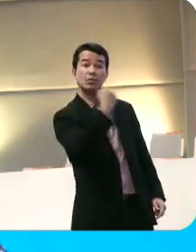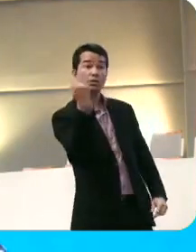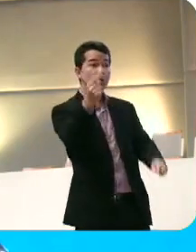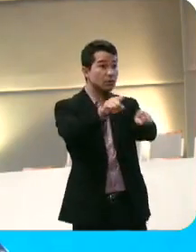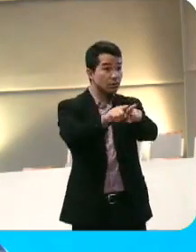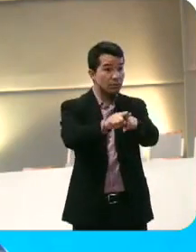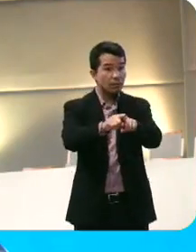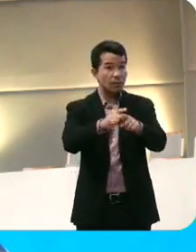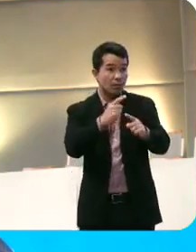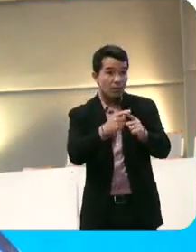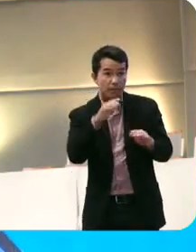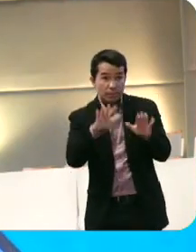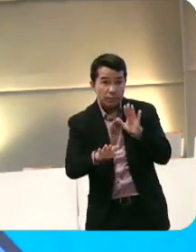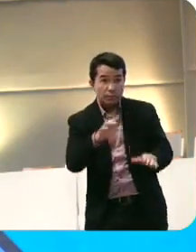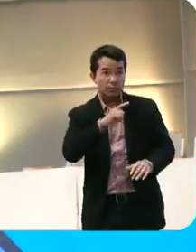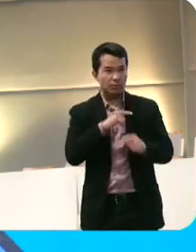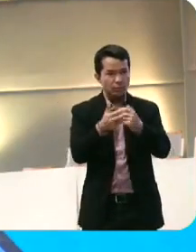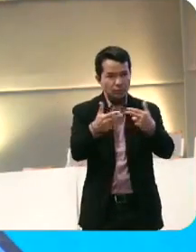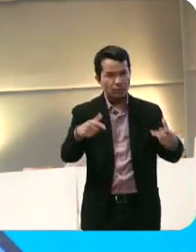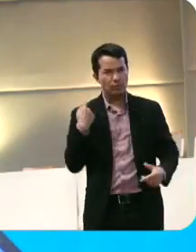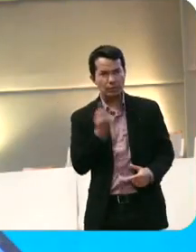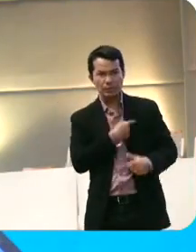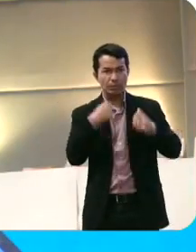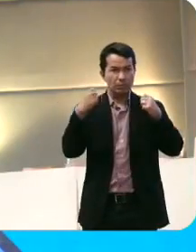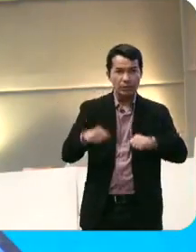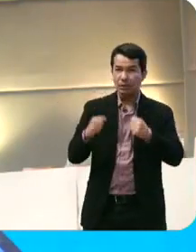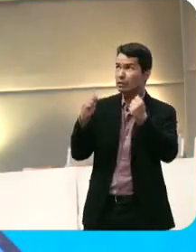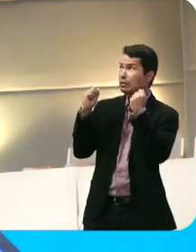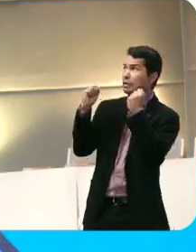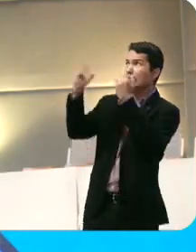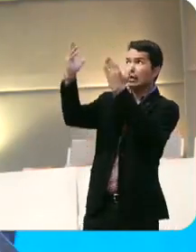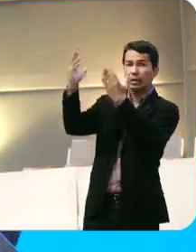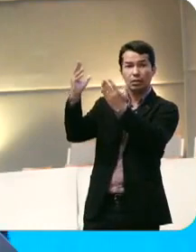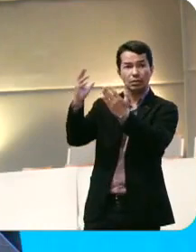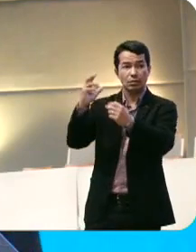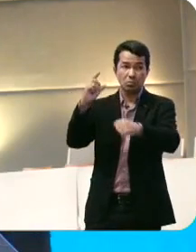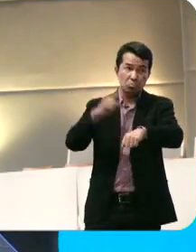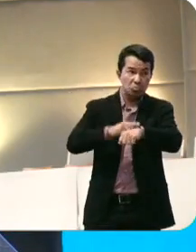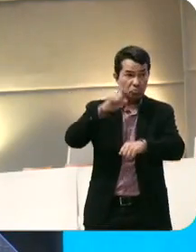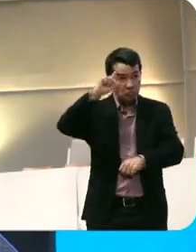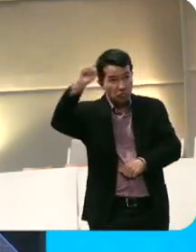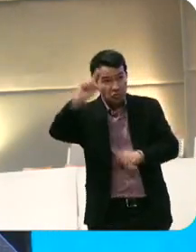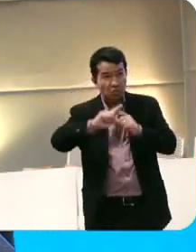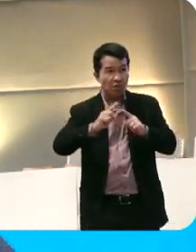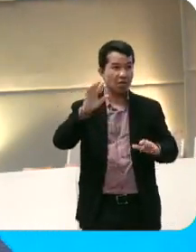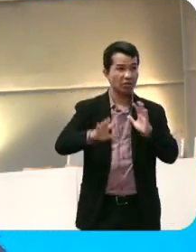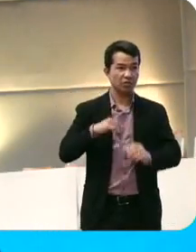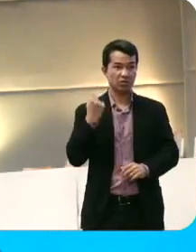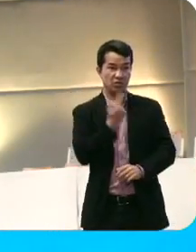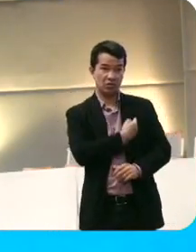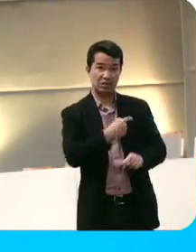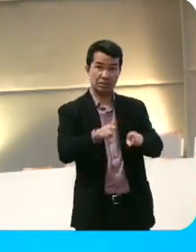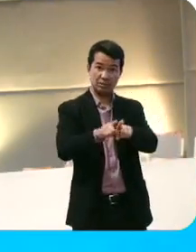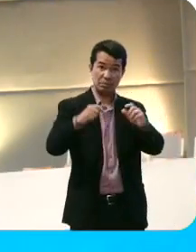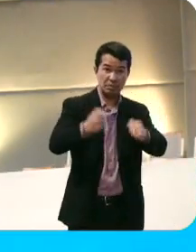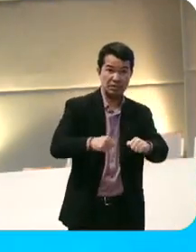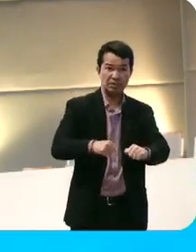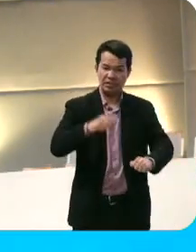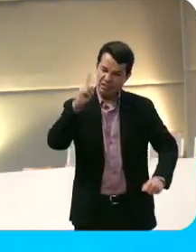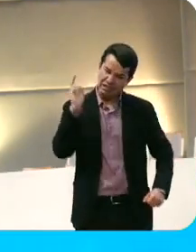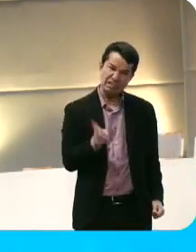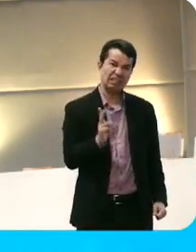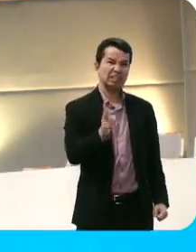existem entregas que são permanentes. Em Êxodo 33, versículo 6, a Bíblia diz que o